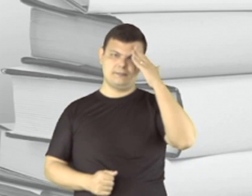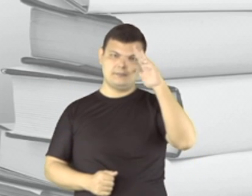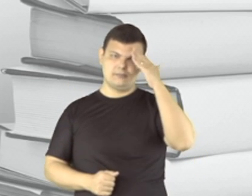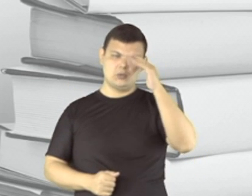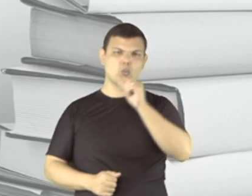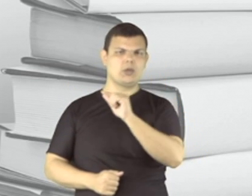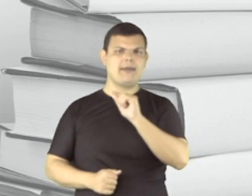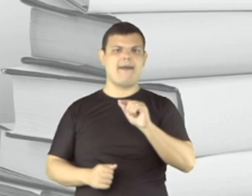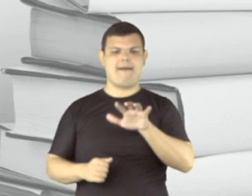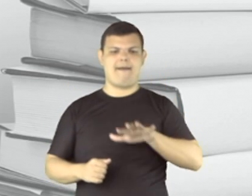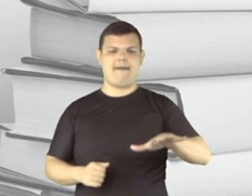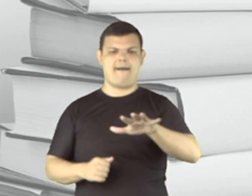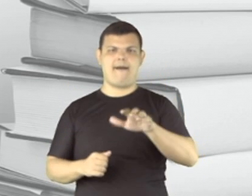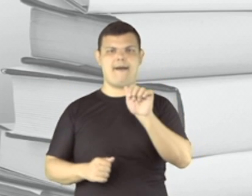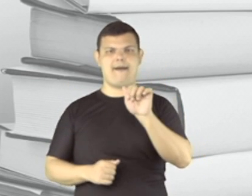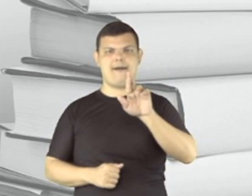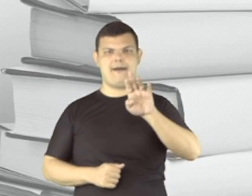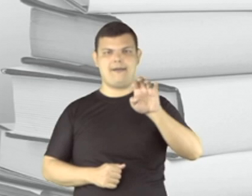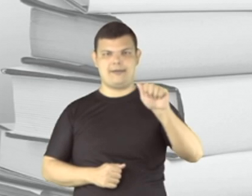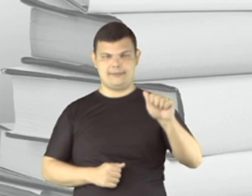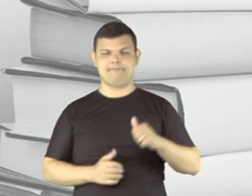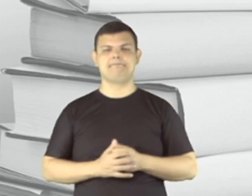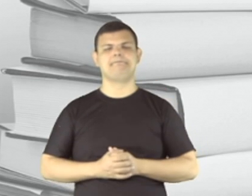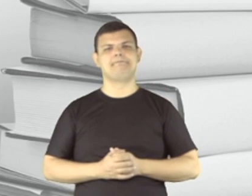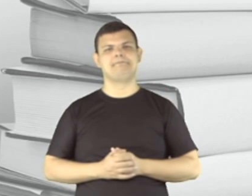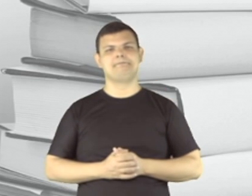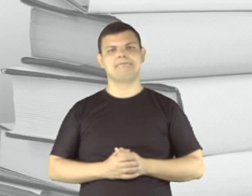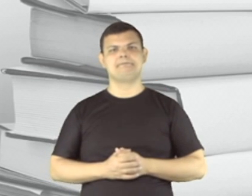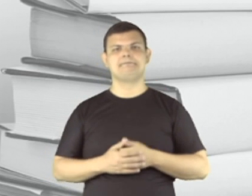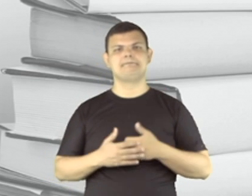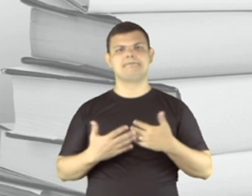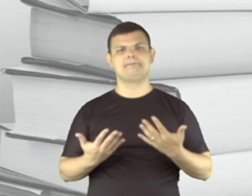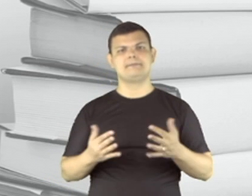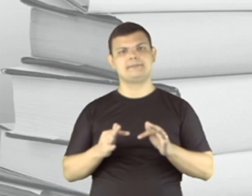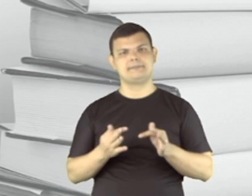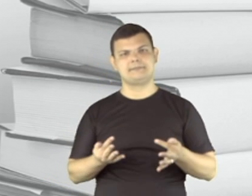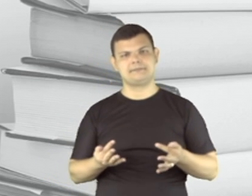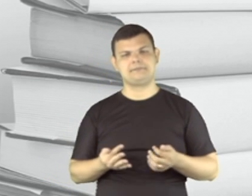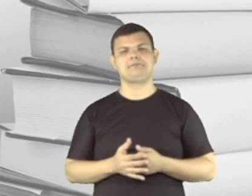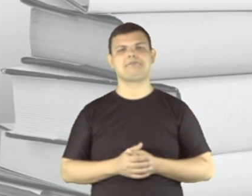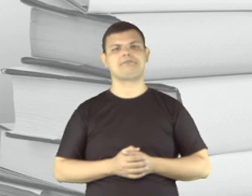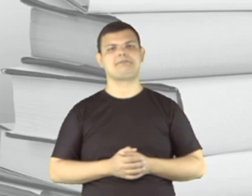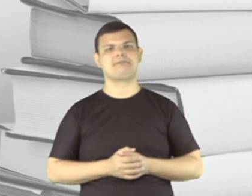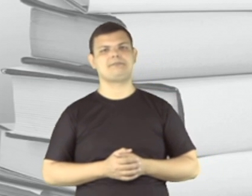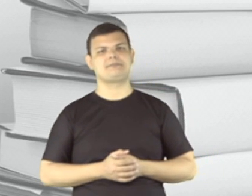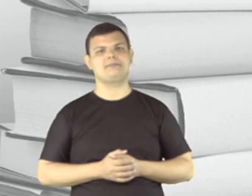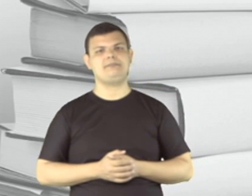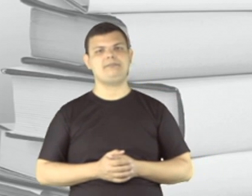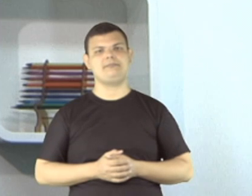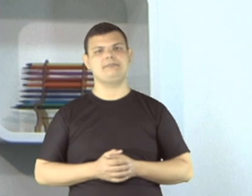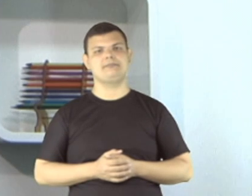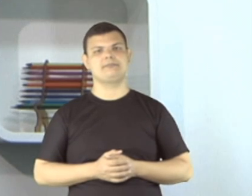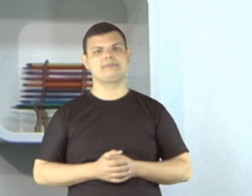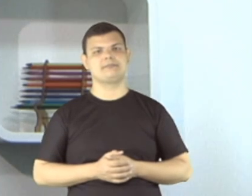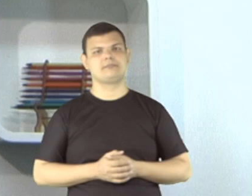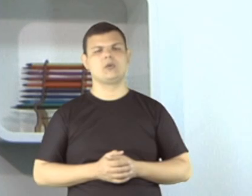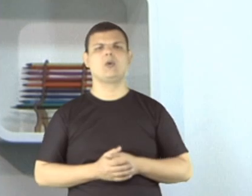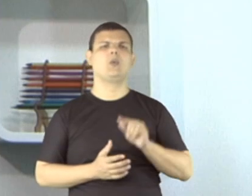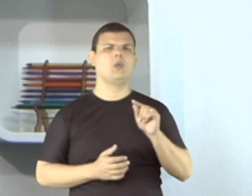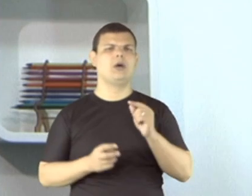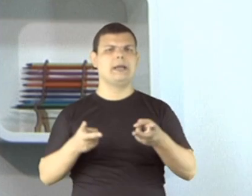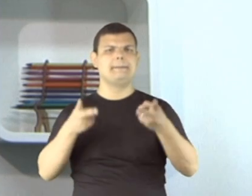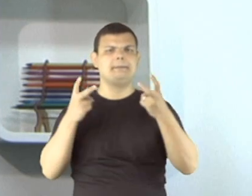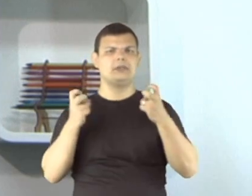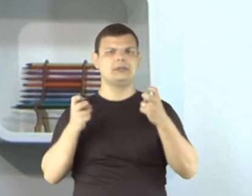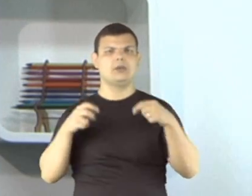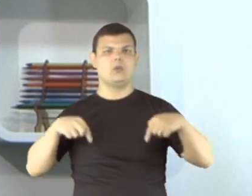que seria a área, né? Então, desta forma, bem simples, voltando aqui para mim. O que nós percebemos